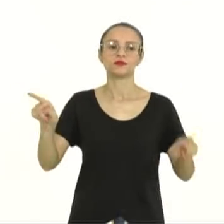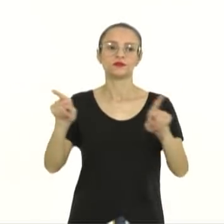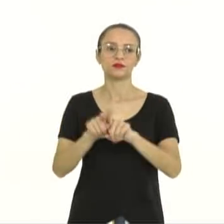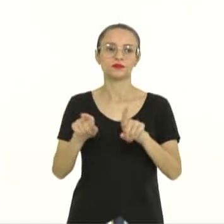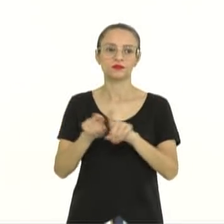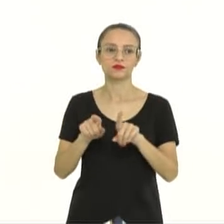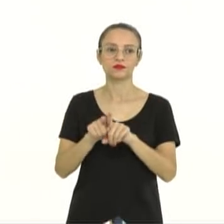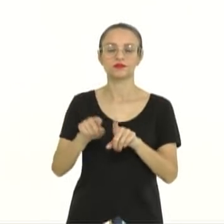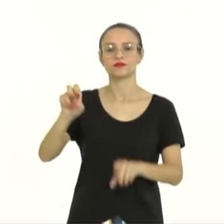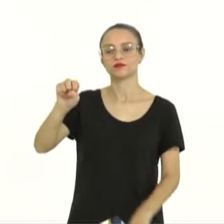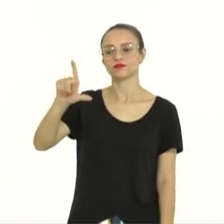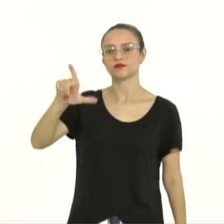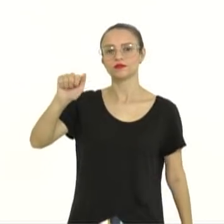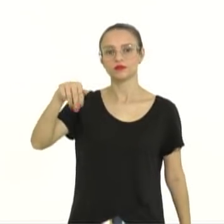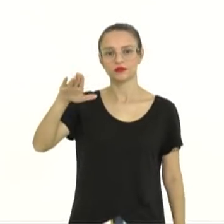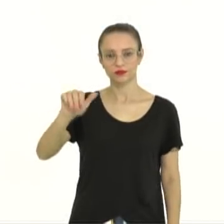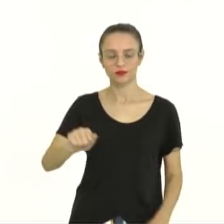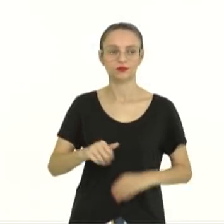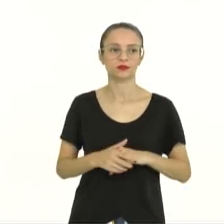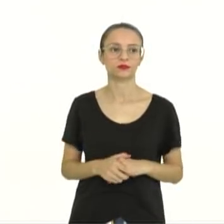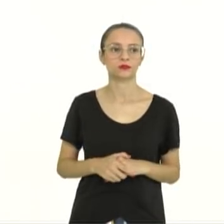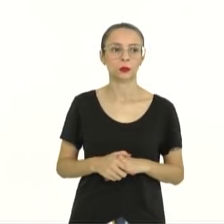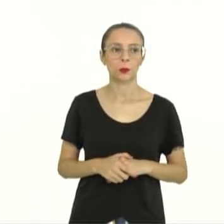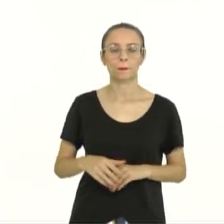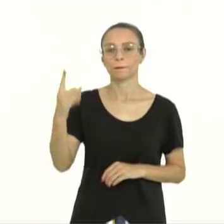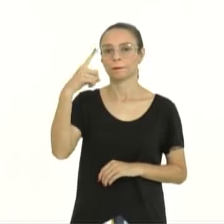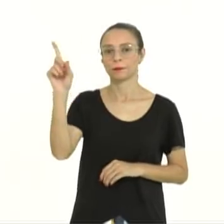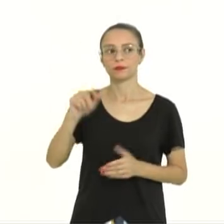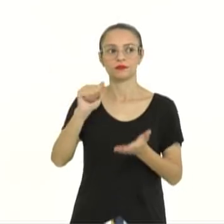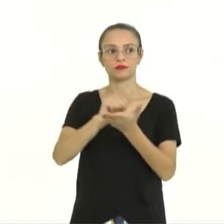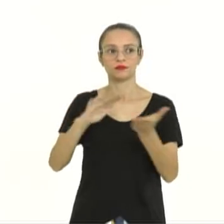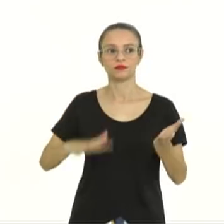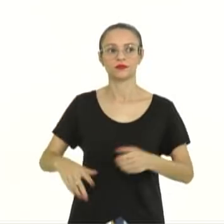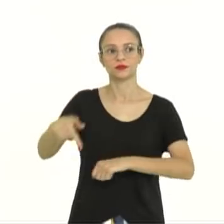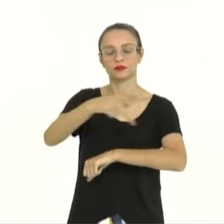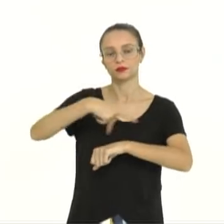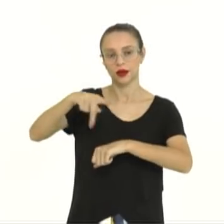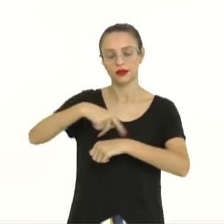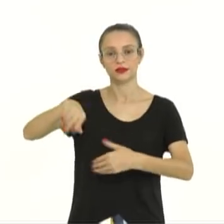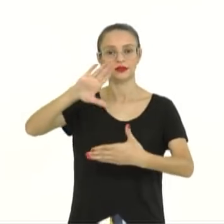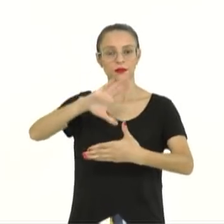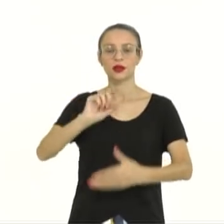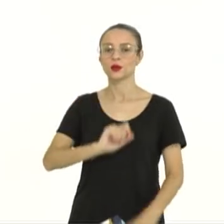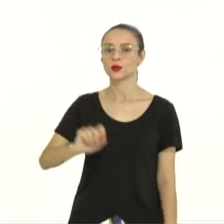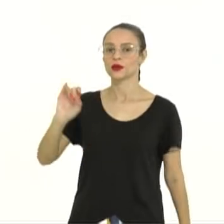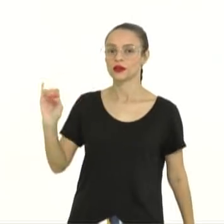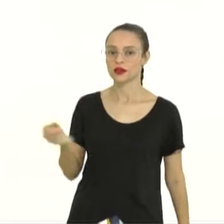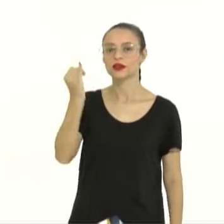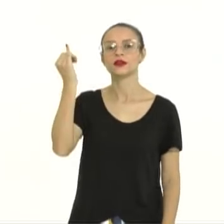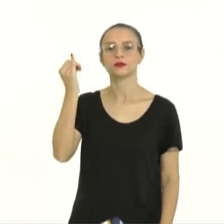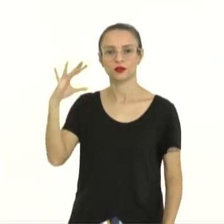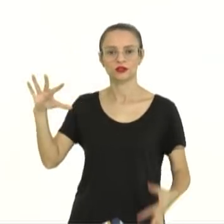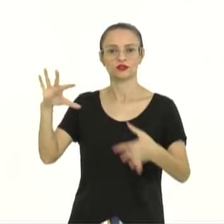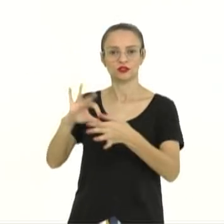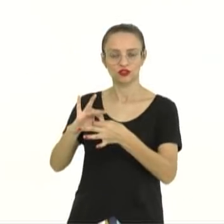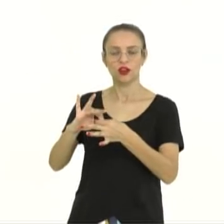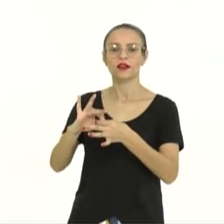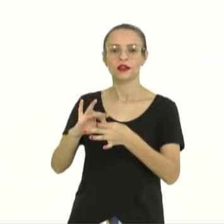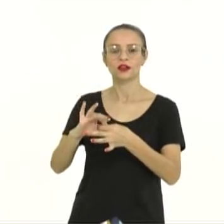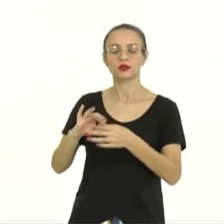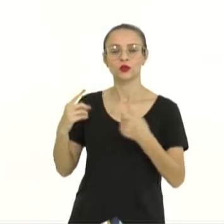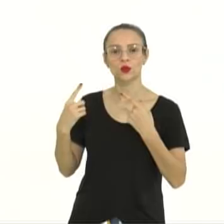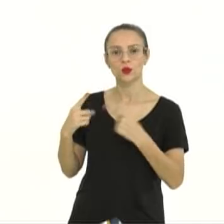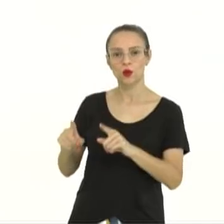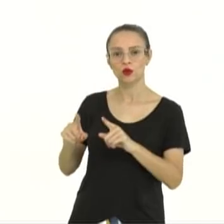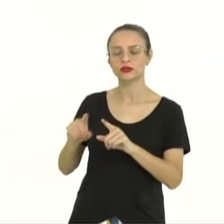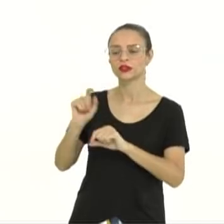na Somália e na Etiópia. Então vamos ao último quiz do dia. País da América que é importante aliado dos Somali na luta contra